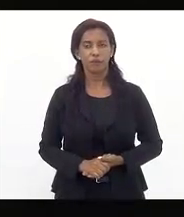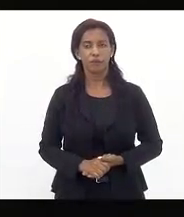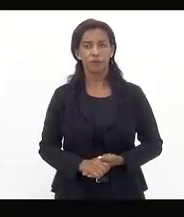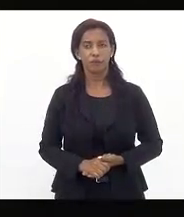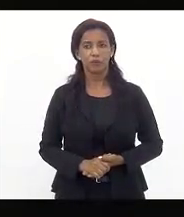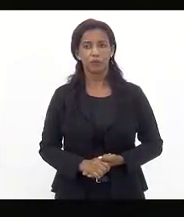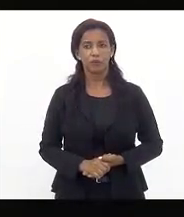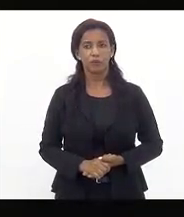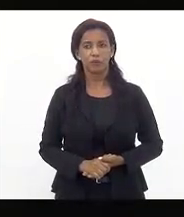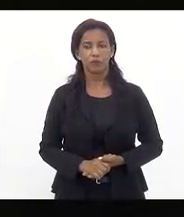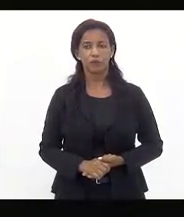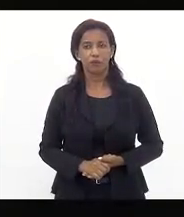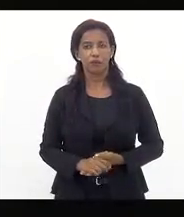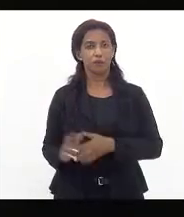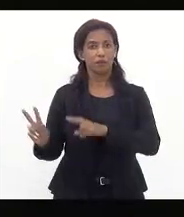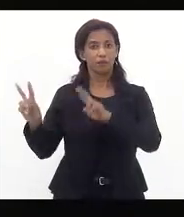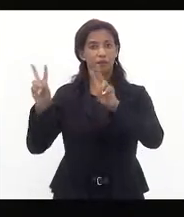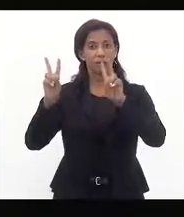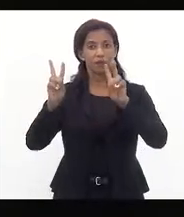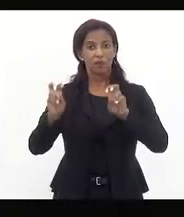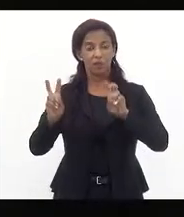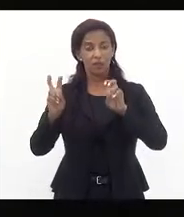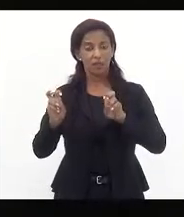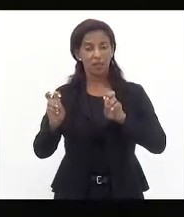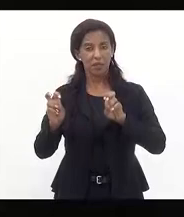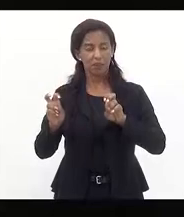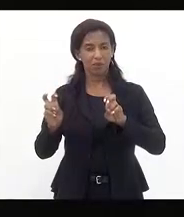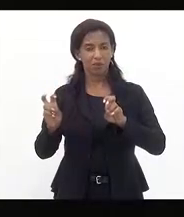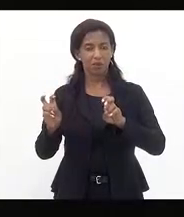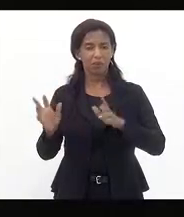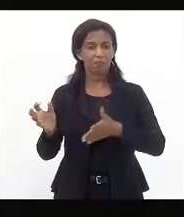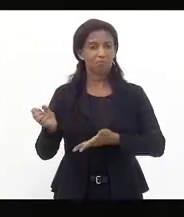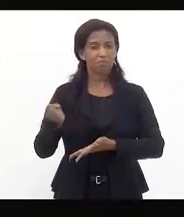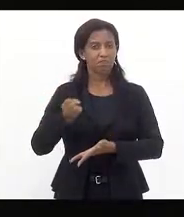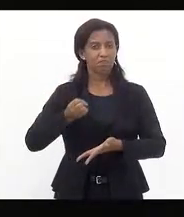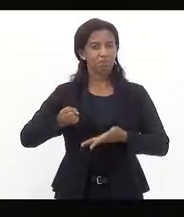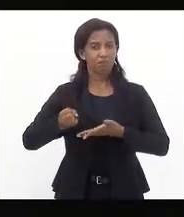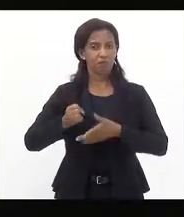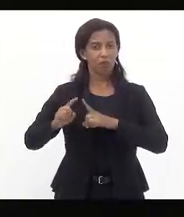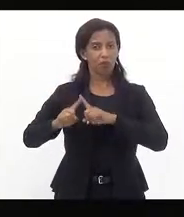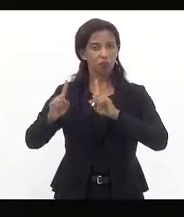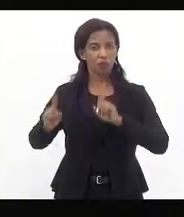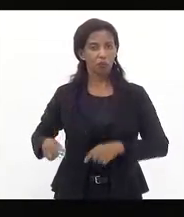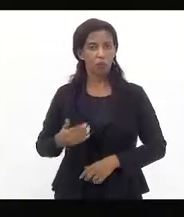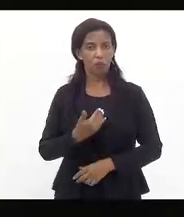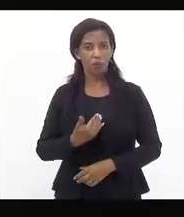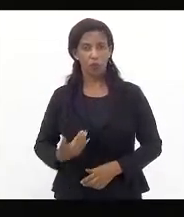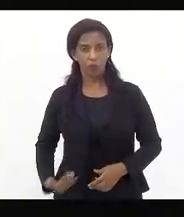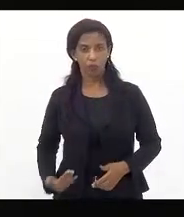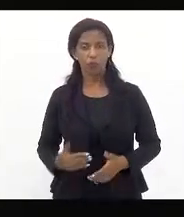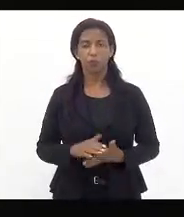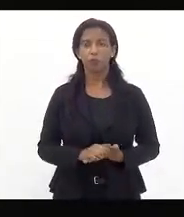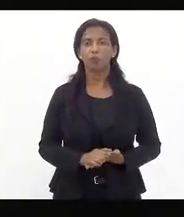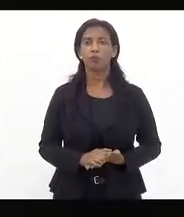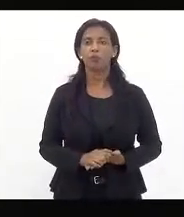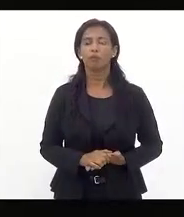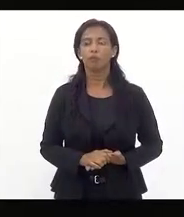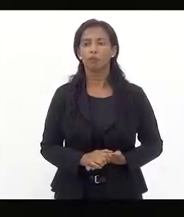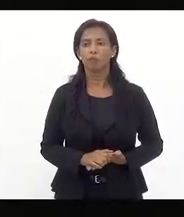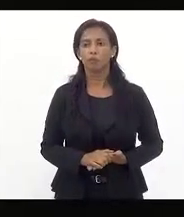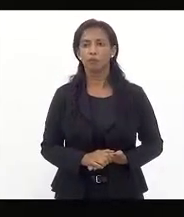e em temas basilares do funcionalismo público do Estado do Rio de Janeiro.